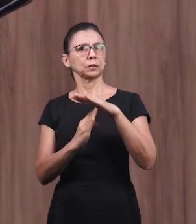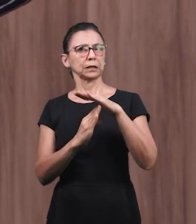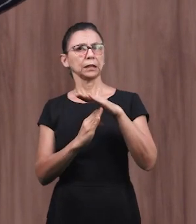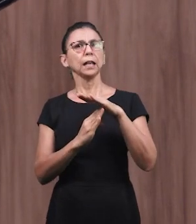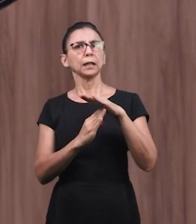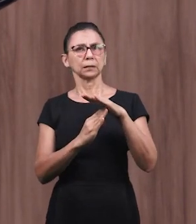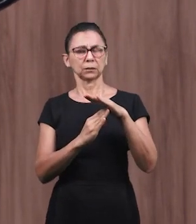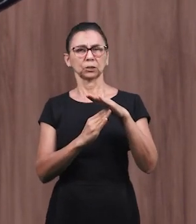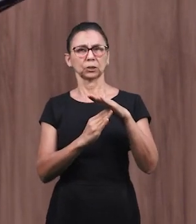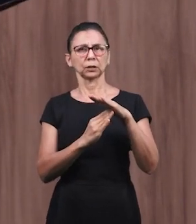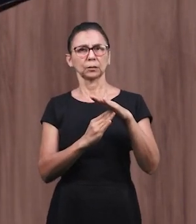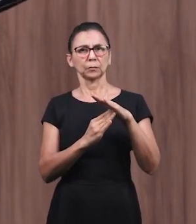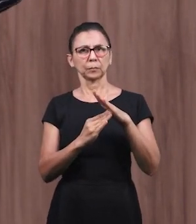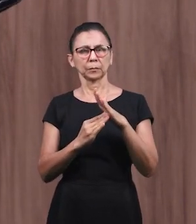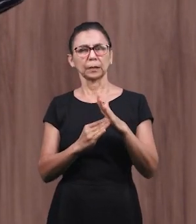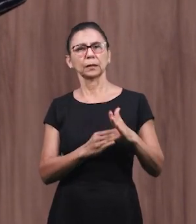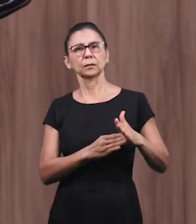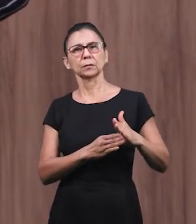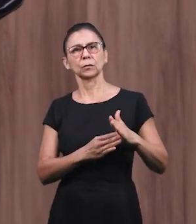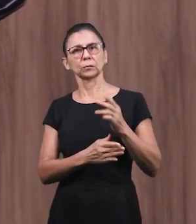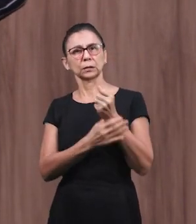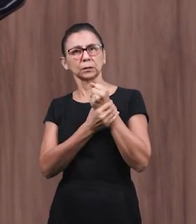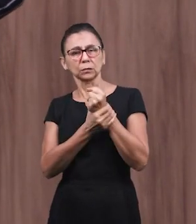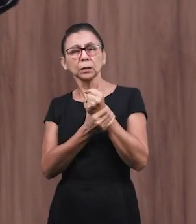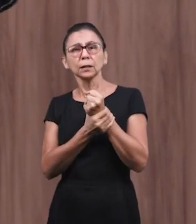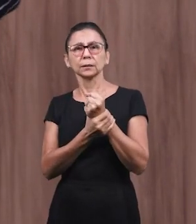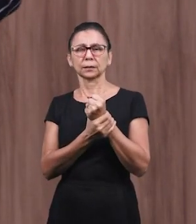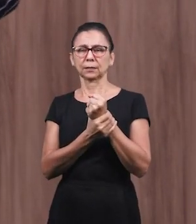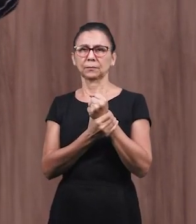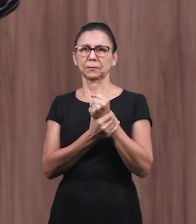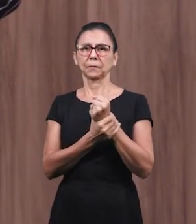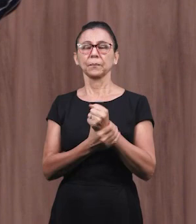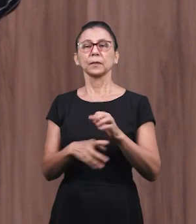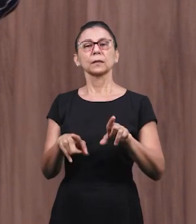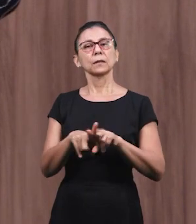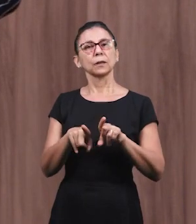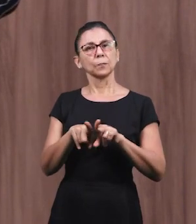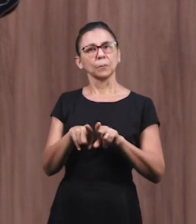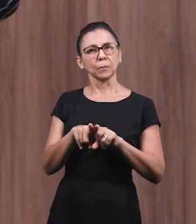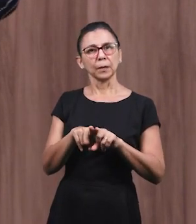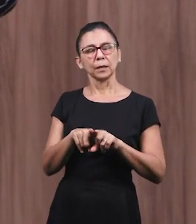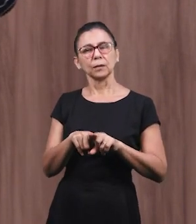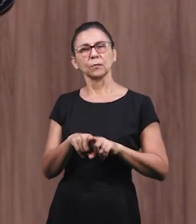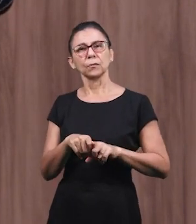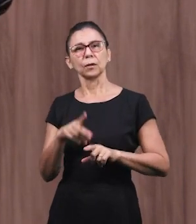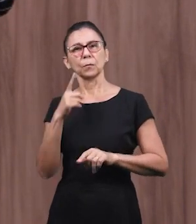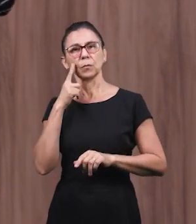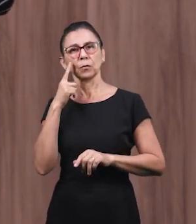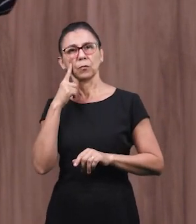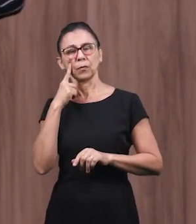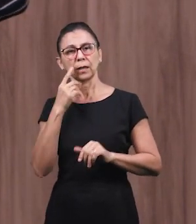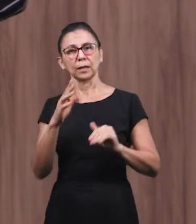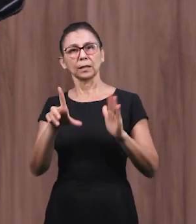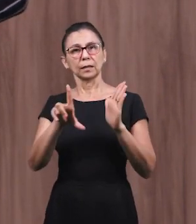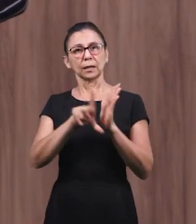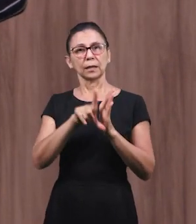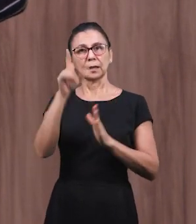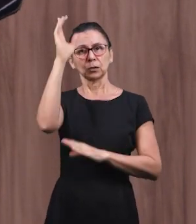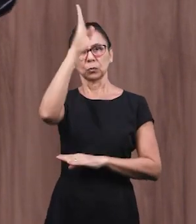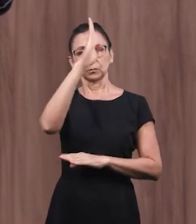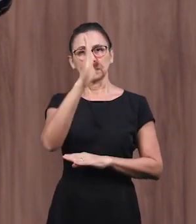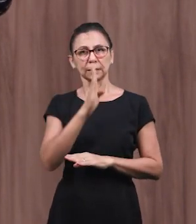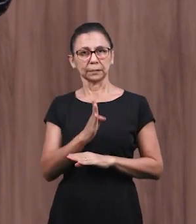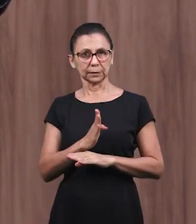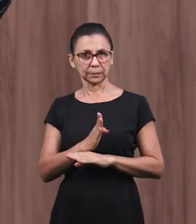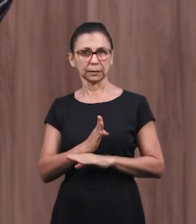Sagradas para a direção segura de tudo o que precisamos. Também vamos apresentar o que está garantido na legislação